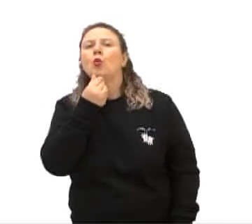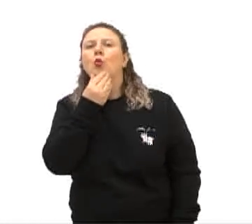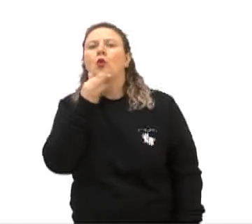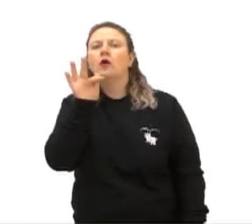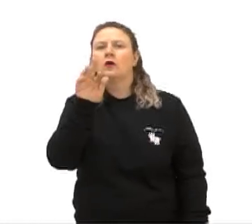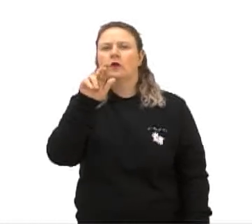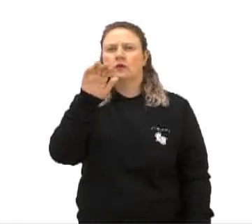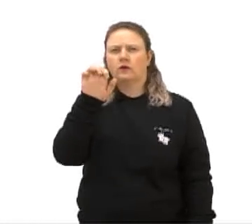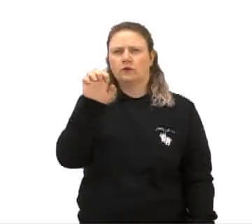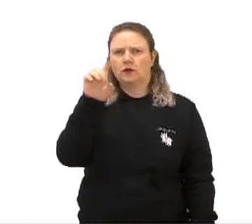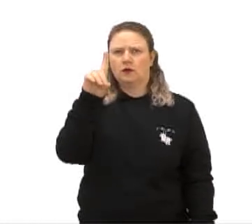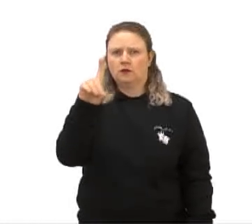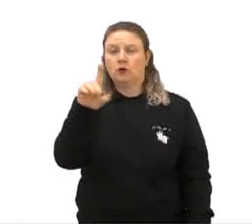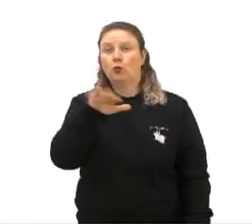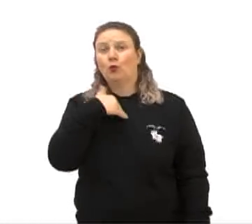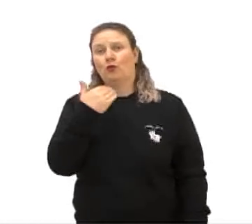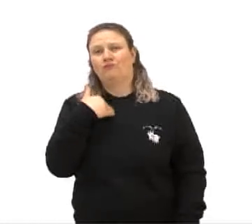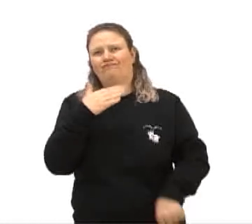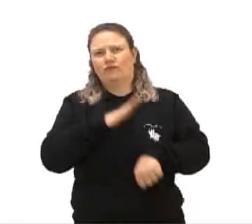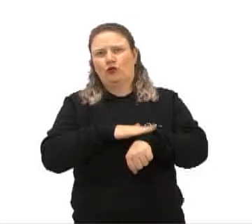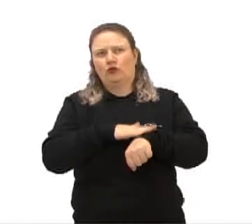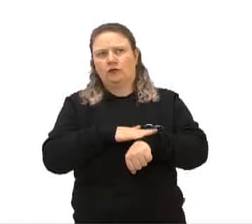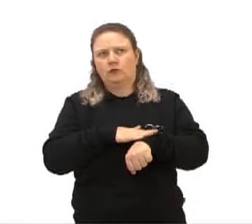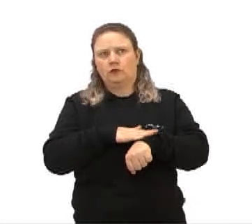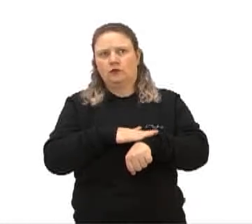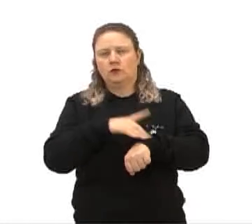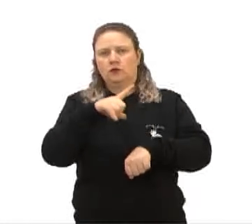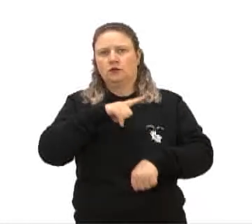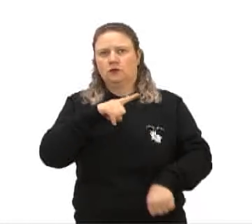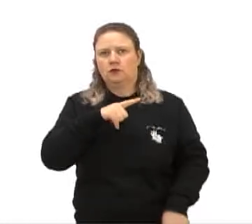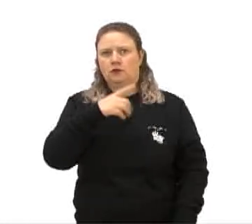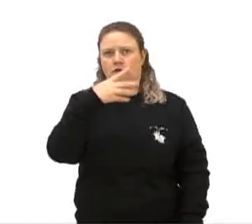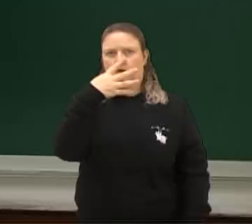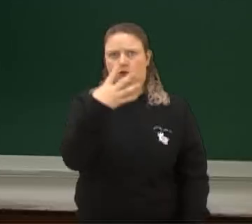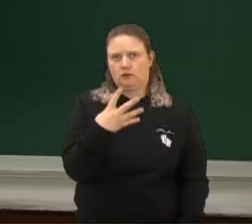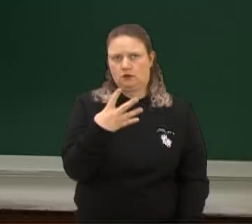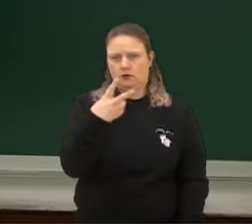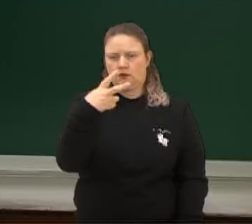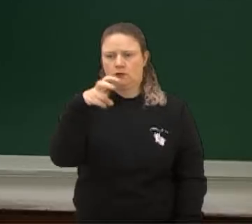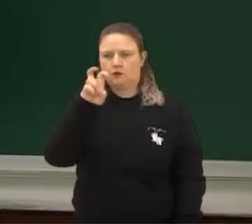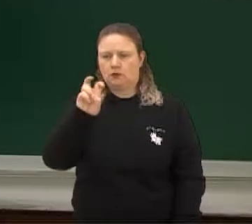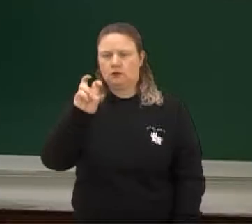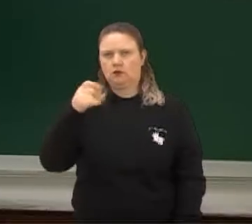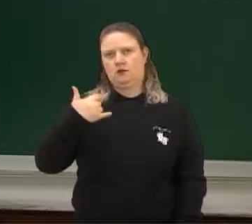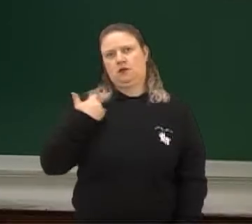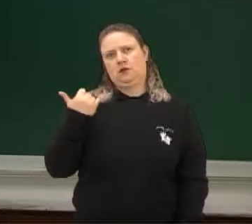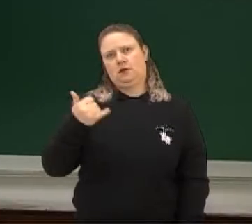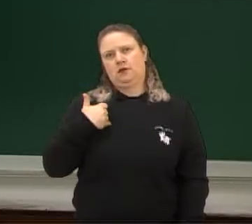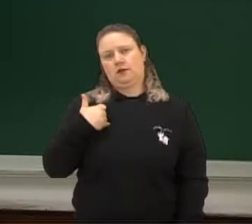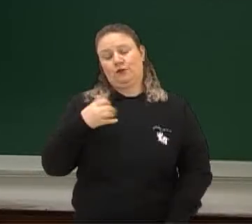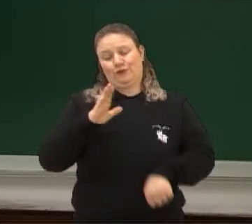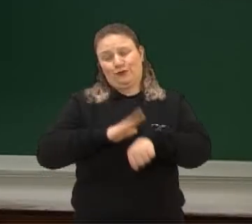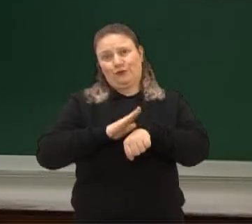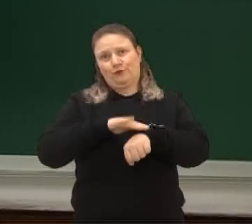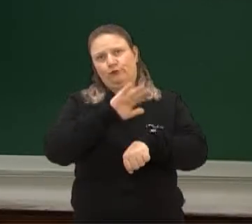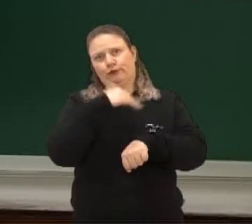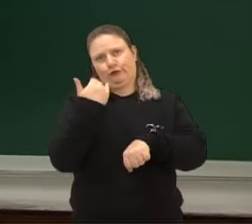ele morreu? He was 45 when he died. Ele tinha 45 anos quando ele